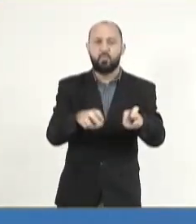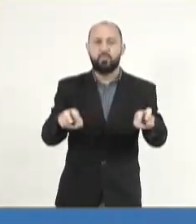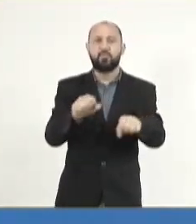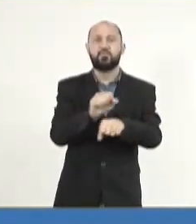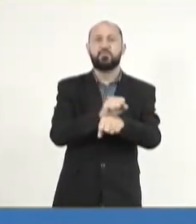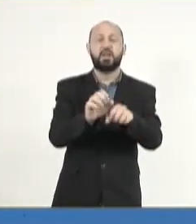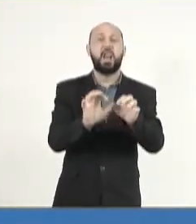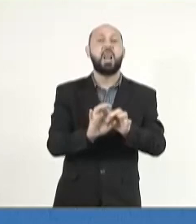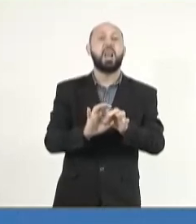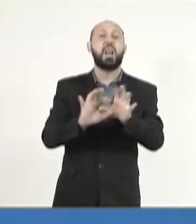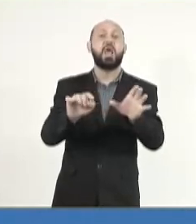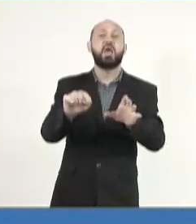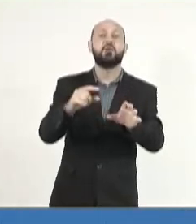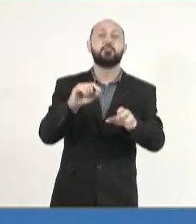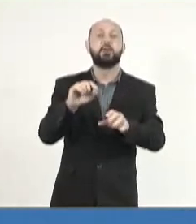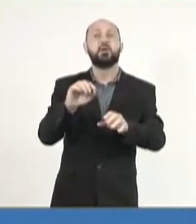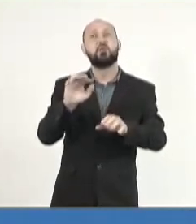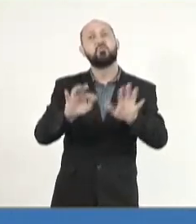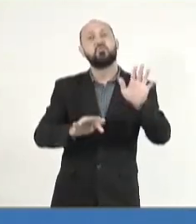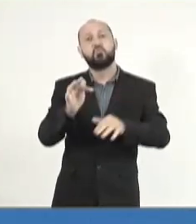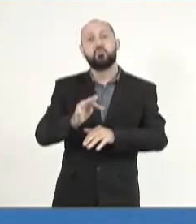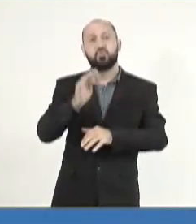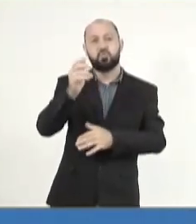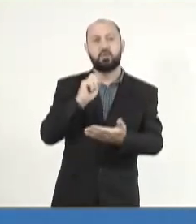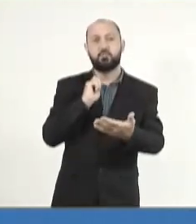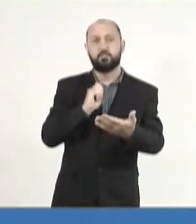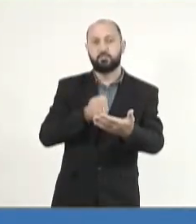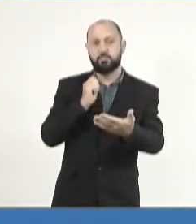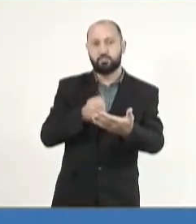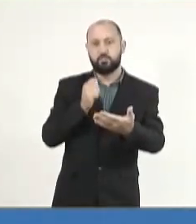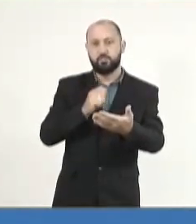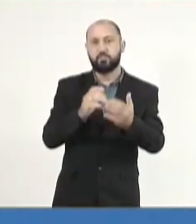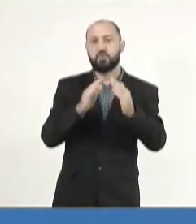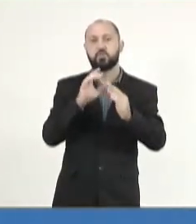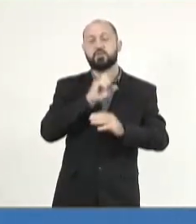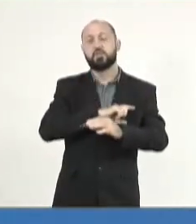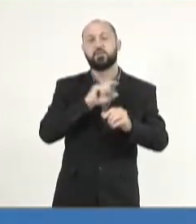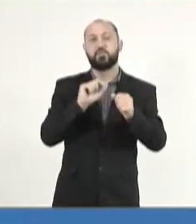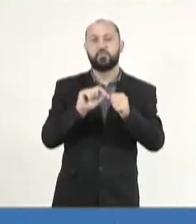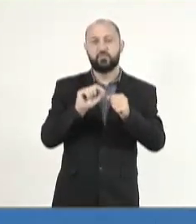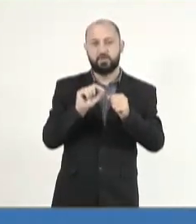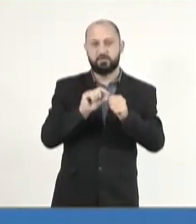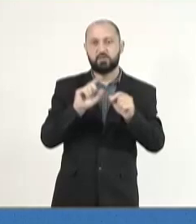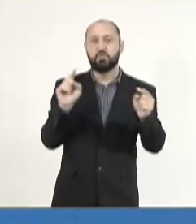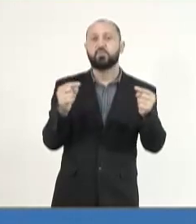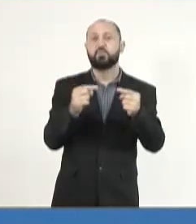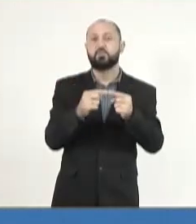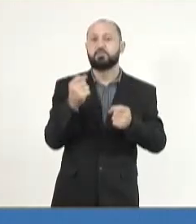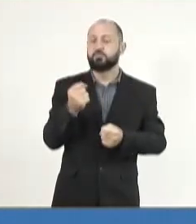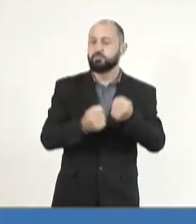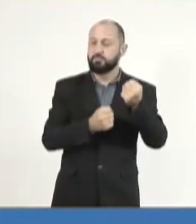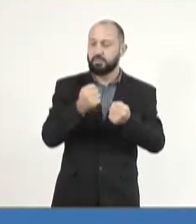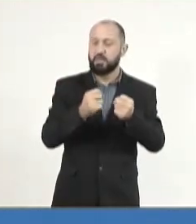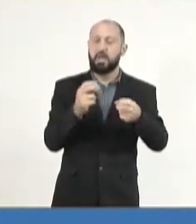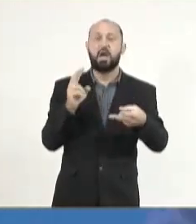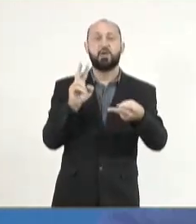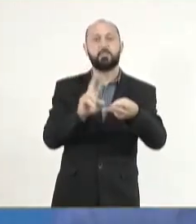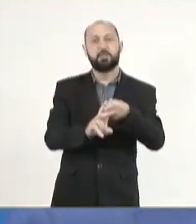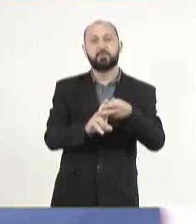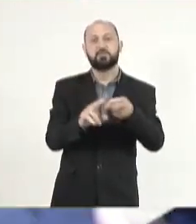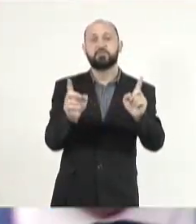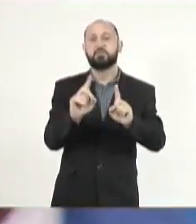fica disponível para um eventual leilão que o Detran venha realizar em relação aos veículos apreendidos